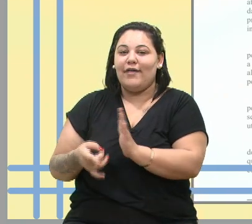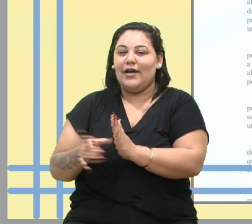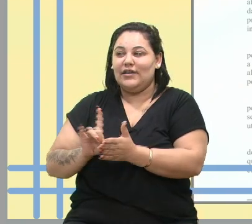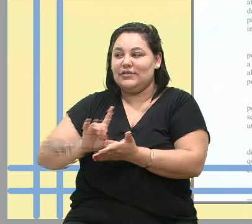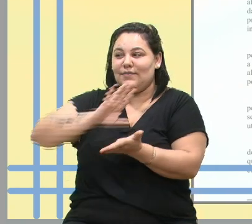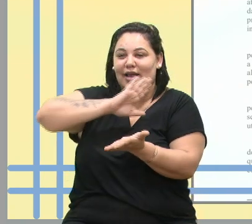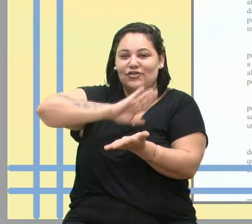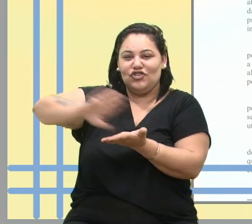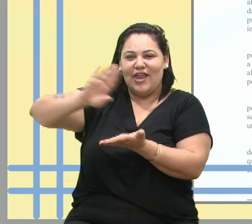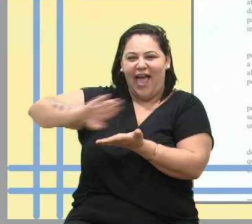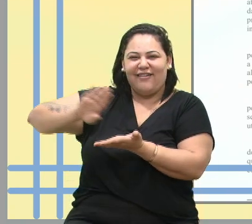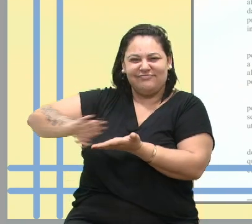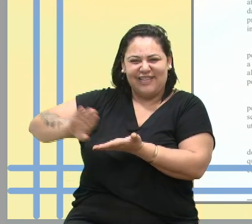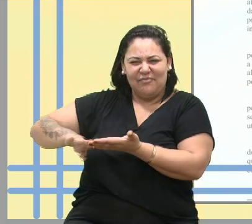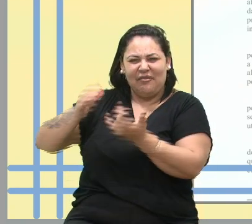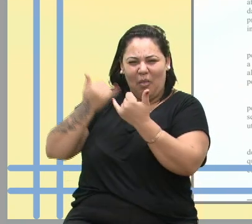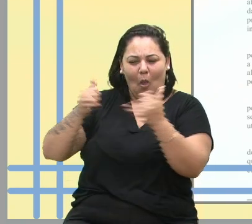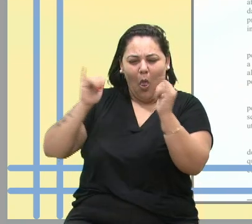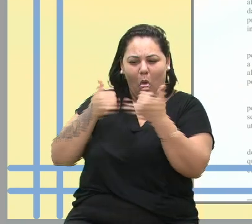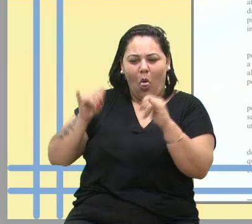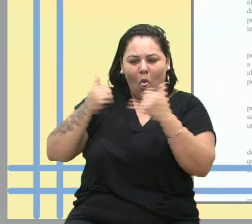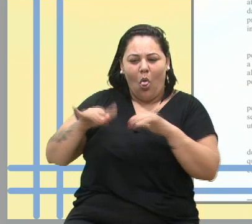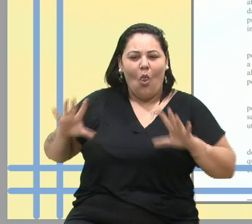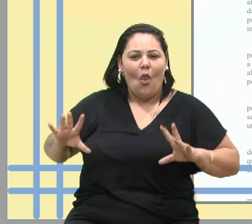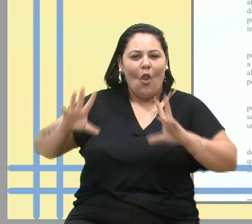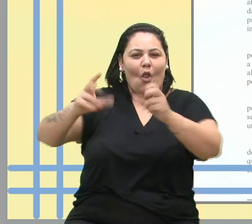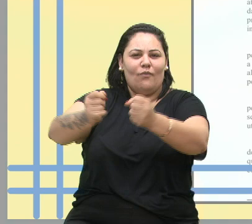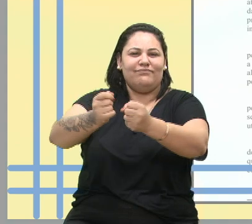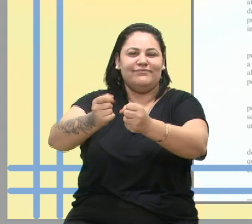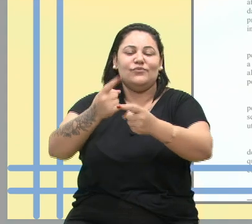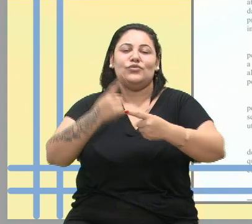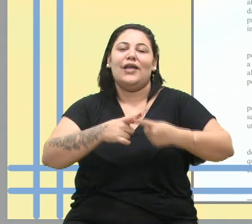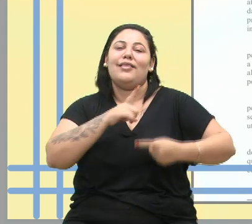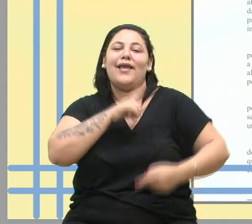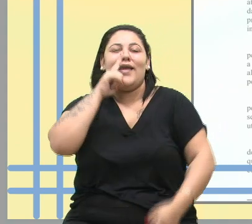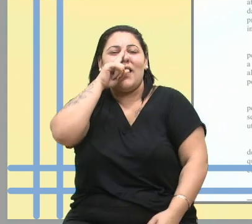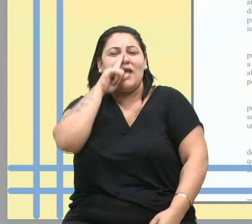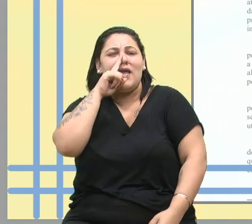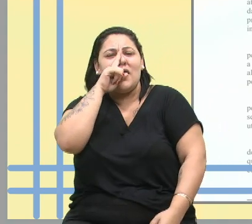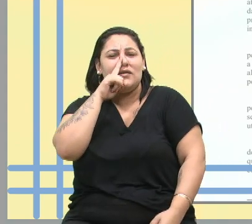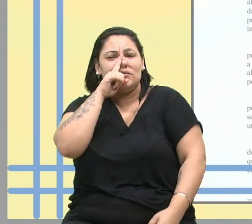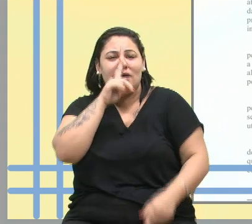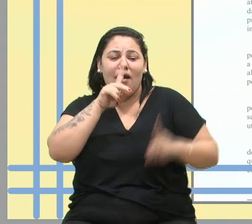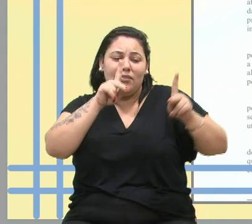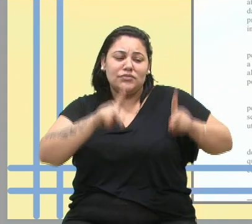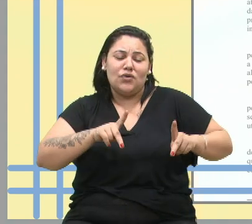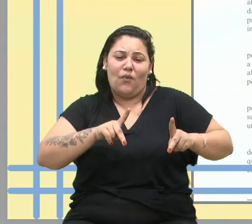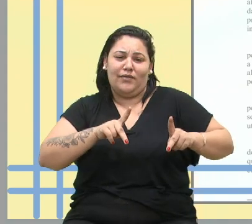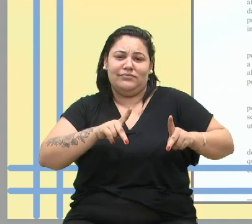soltos e caídos, que colocam em risco as pessoas que circulam pelo